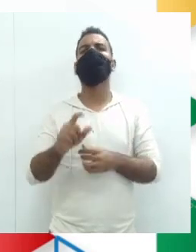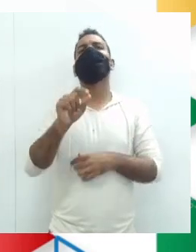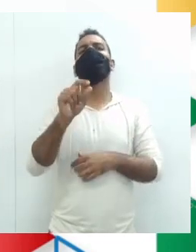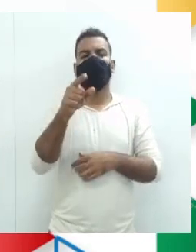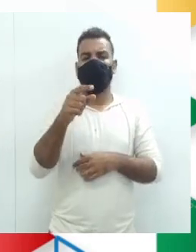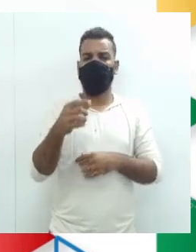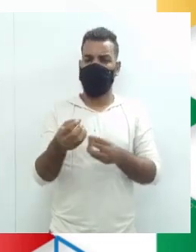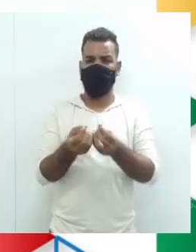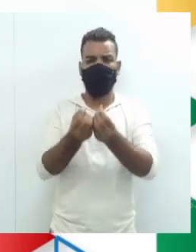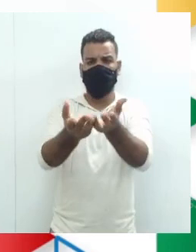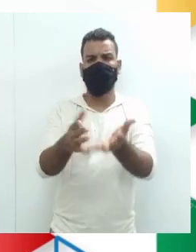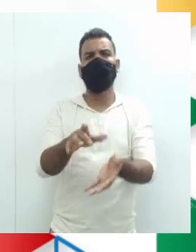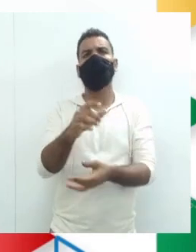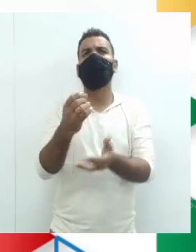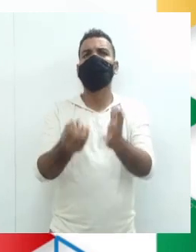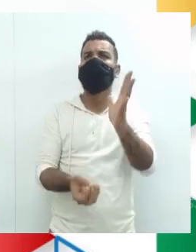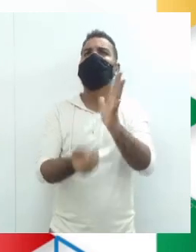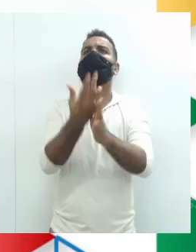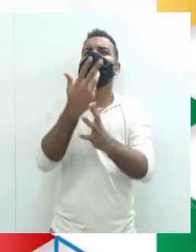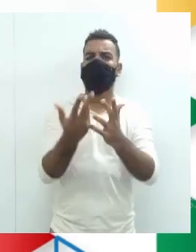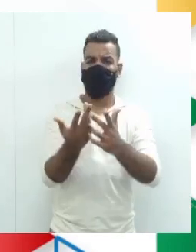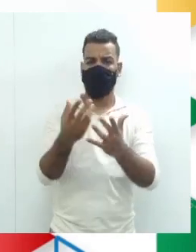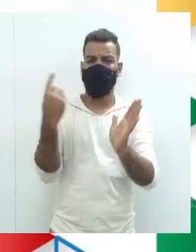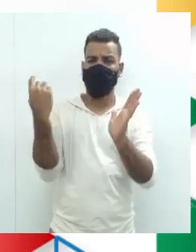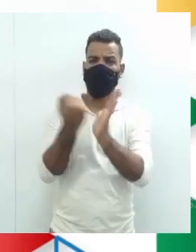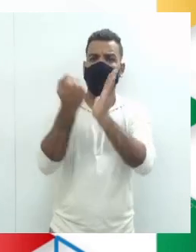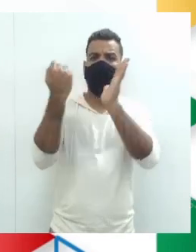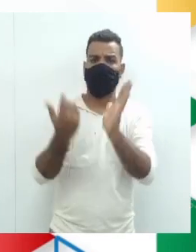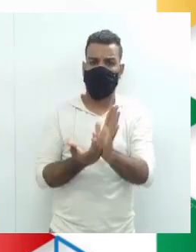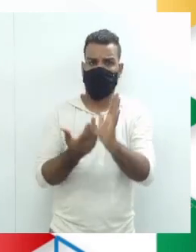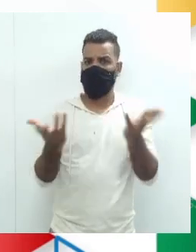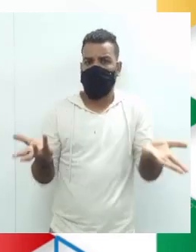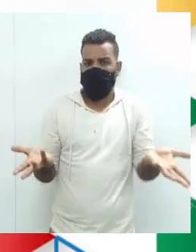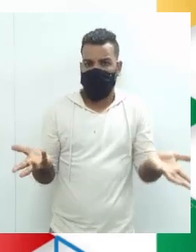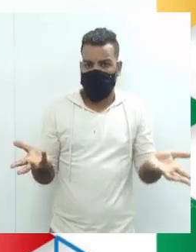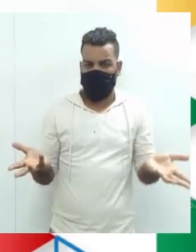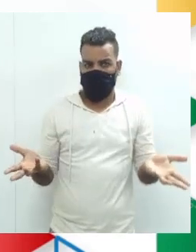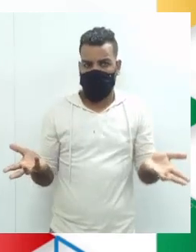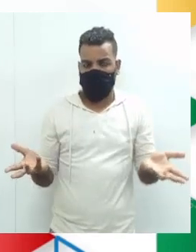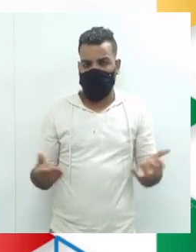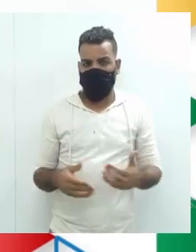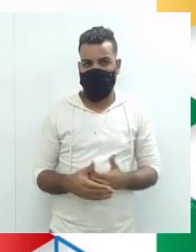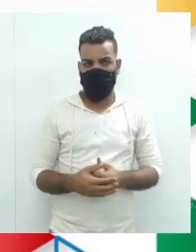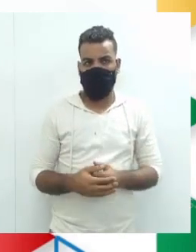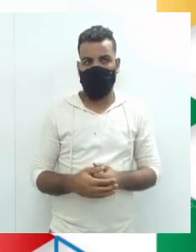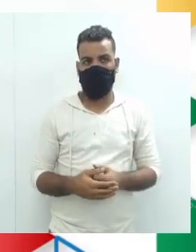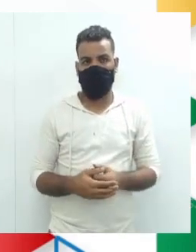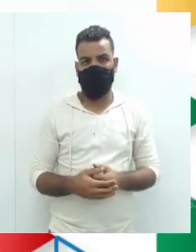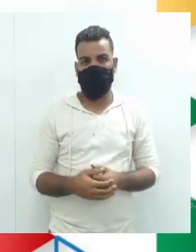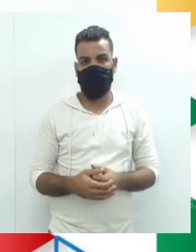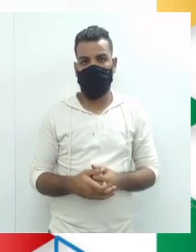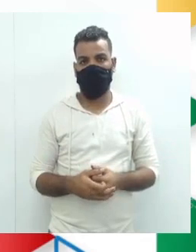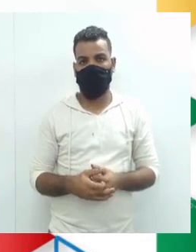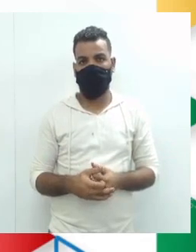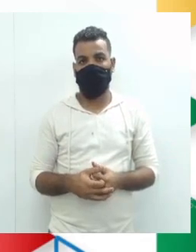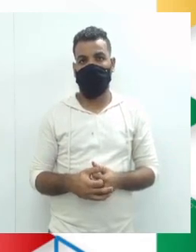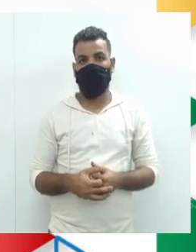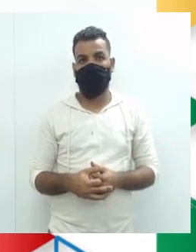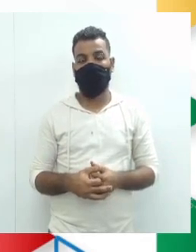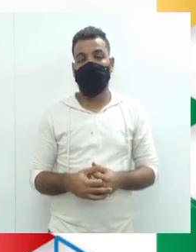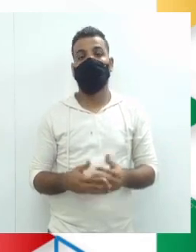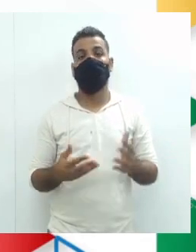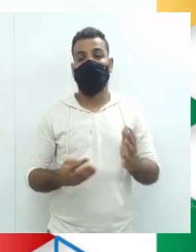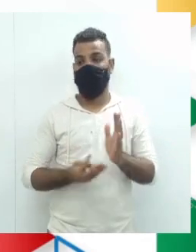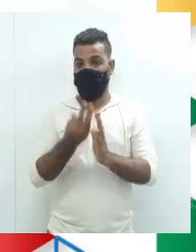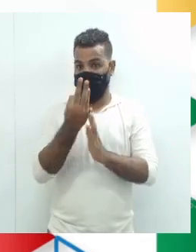aquele produto? Quem é que está criando essa campanha? Qual é a marca que está divulgando essa campanha? Certo? E na parte não textual, ou seja, na